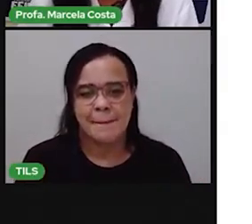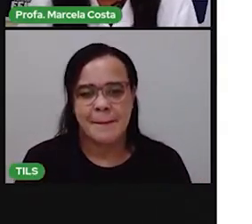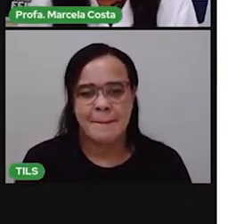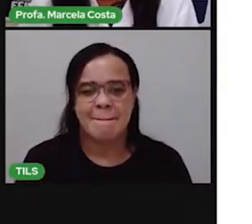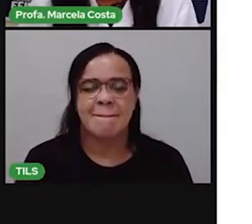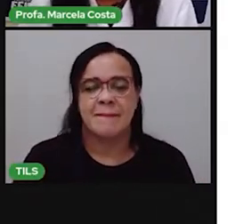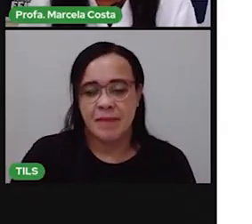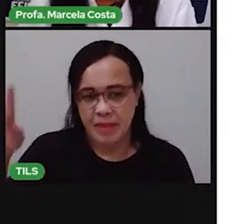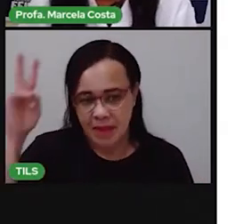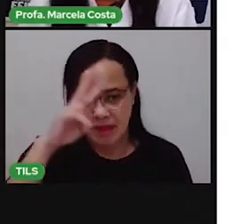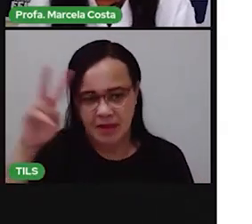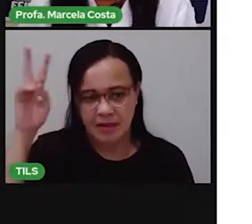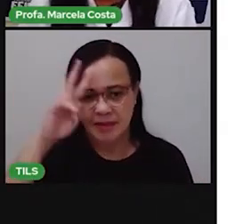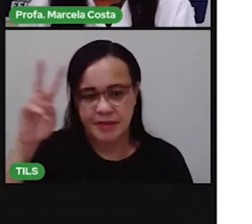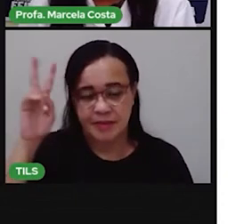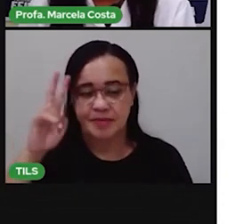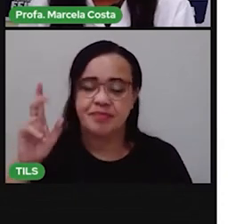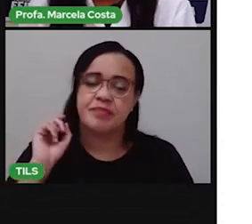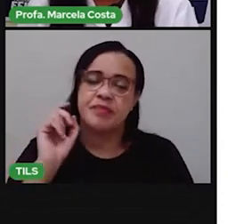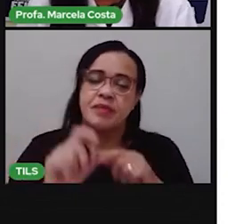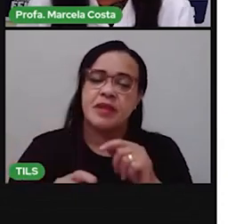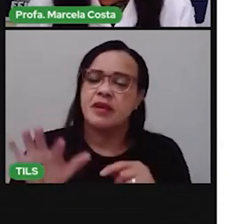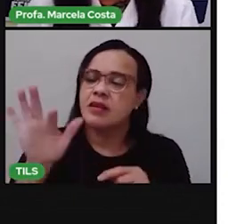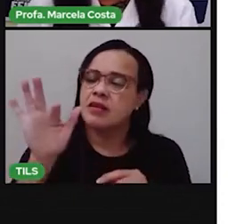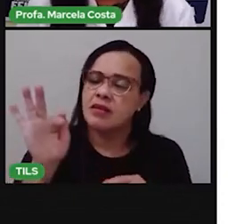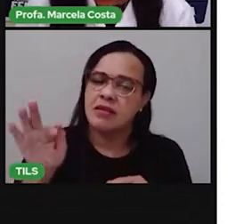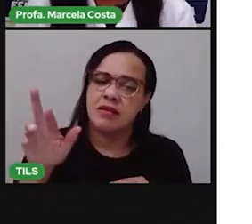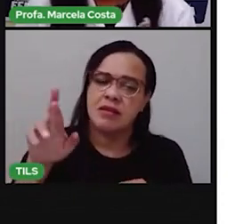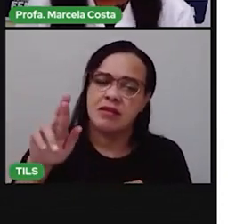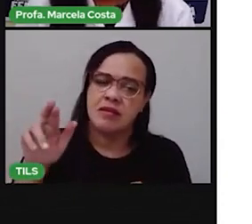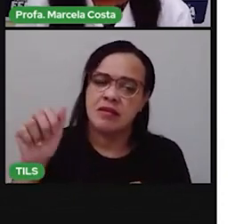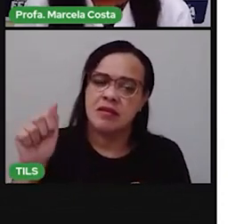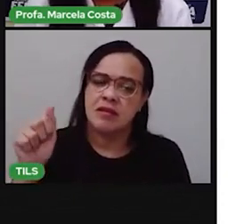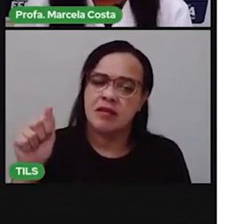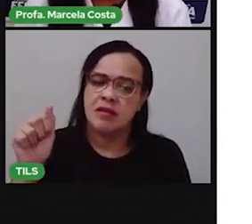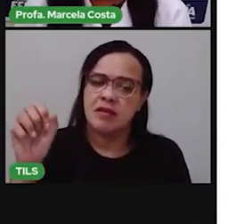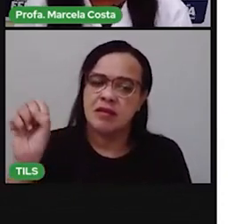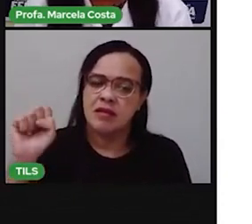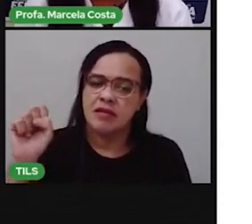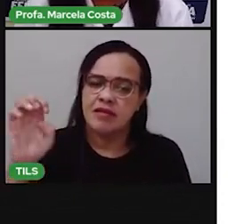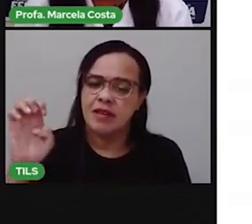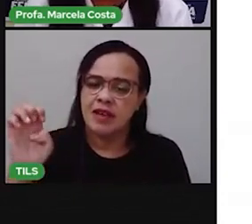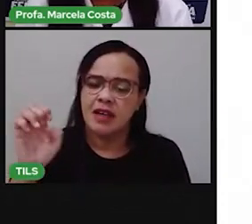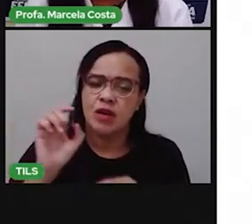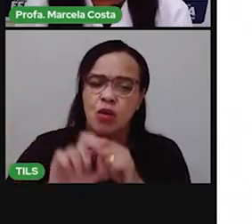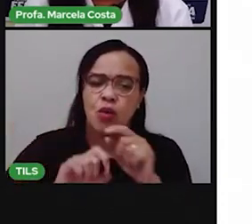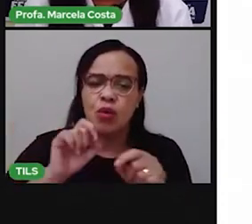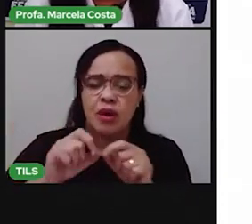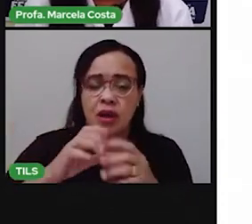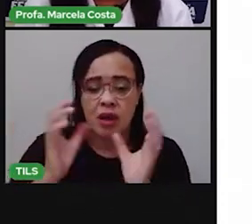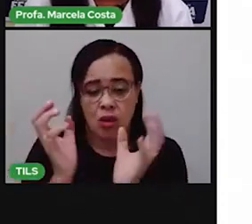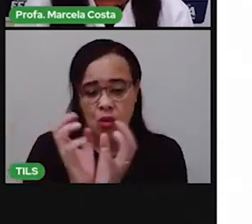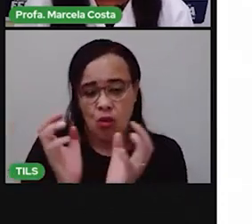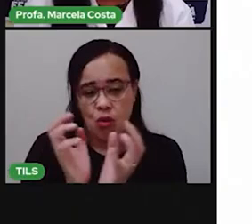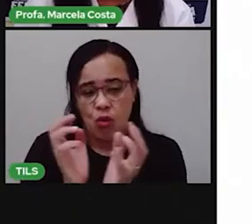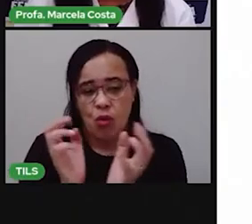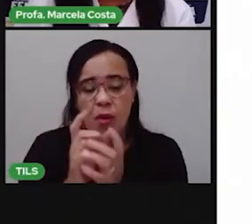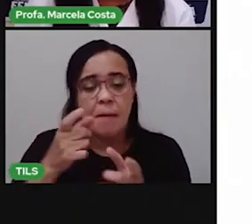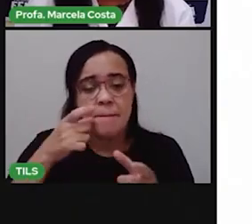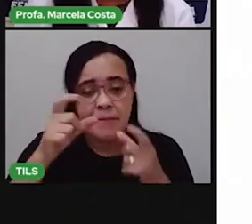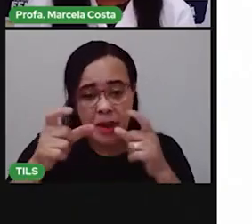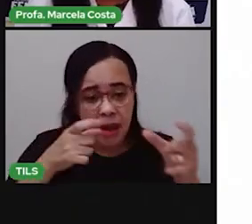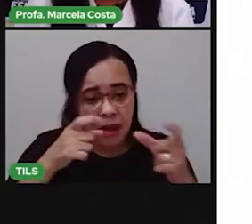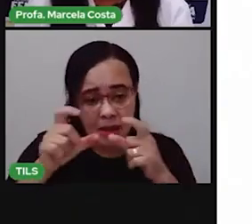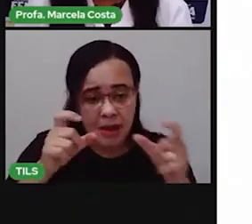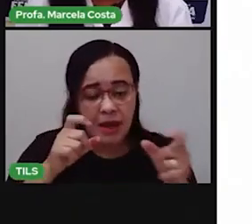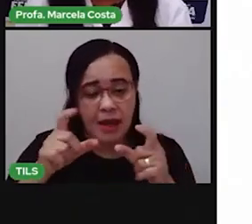Lembre-se que frase é um conjunto de palavras que comunica uma informação, não é isso? E as palavras são separadas